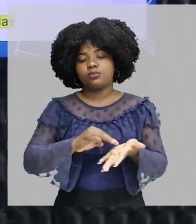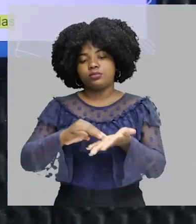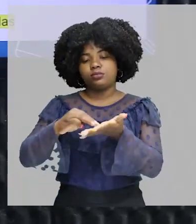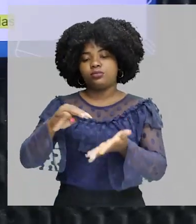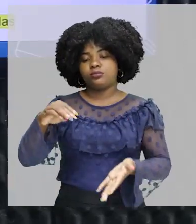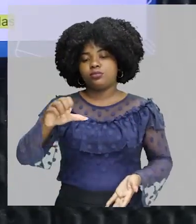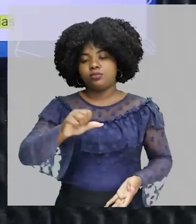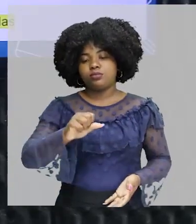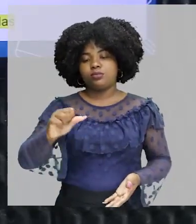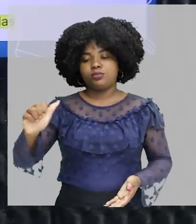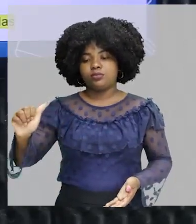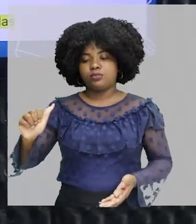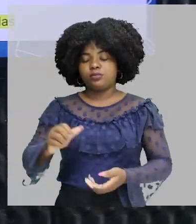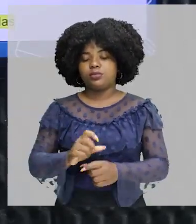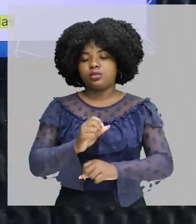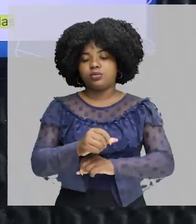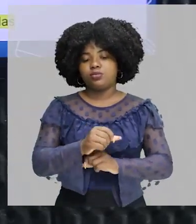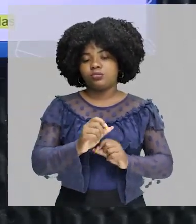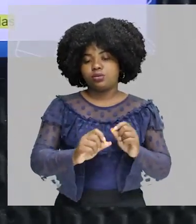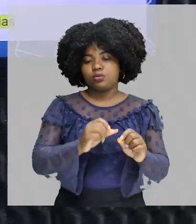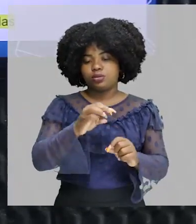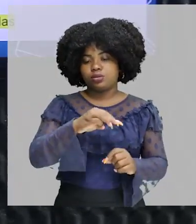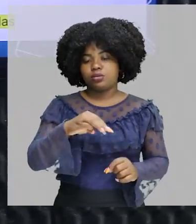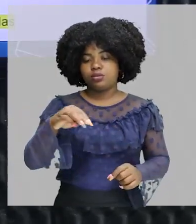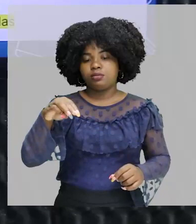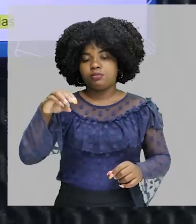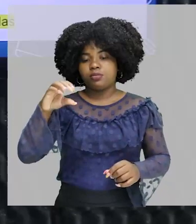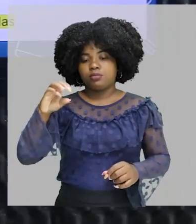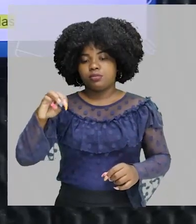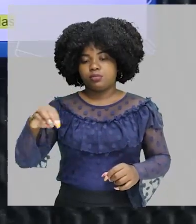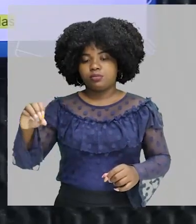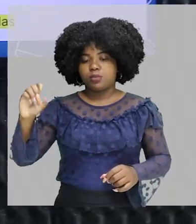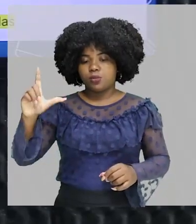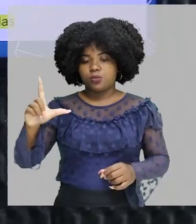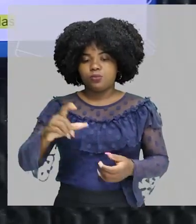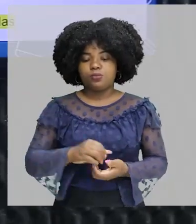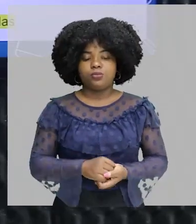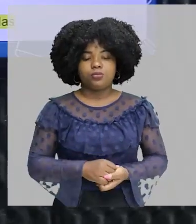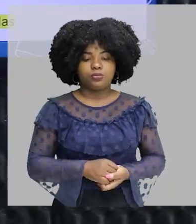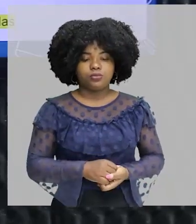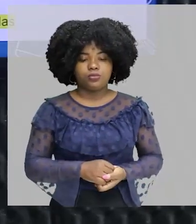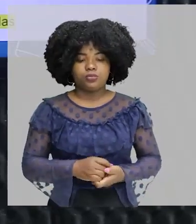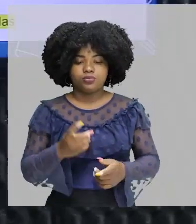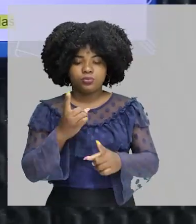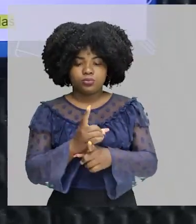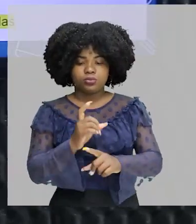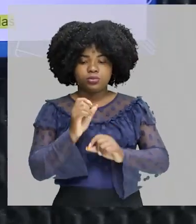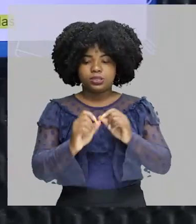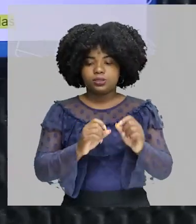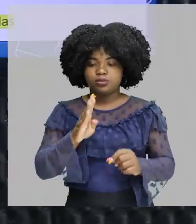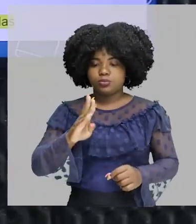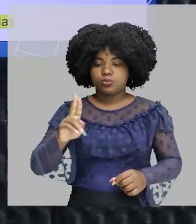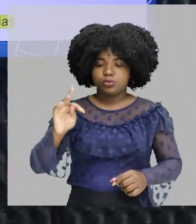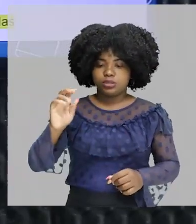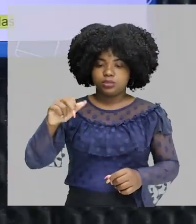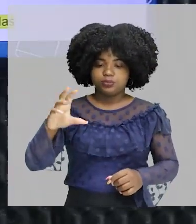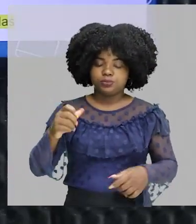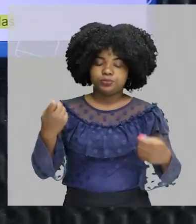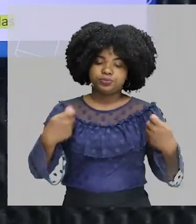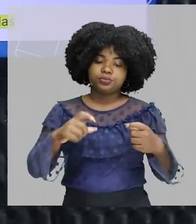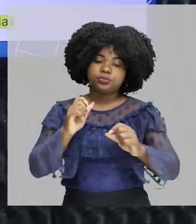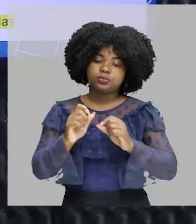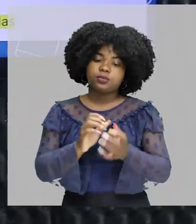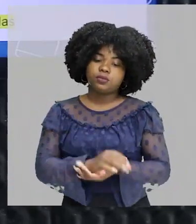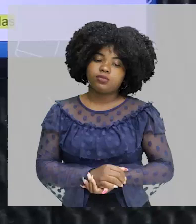massa molar. Então, qual é a massa molar do butano? Para encontrar a massa molar do butano, o que nós vamos